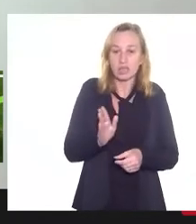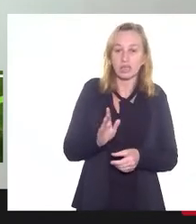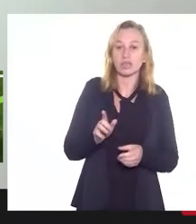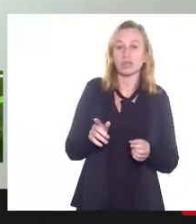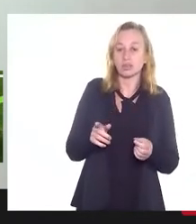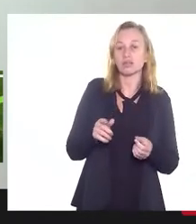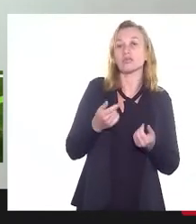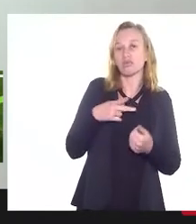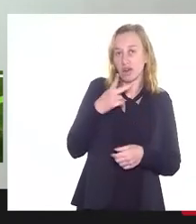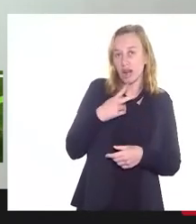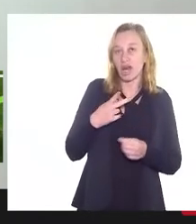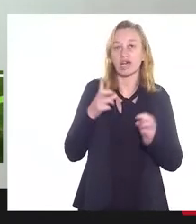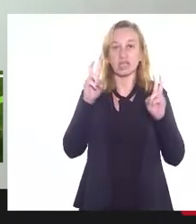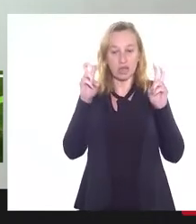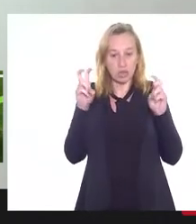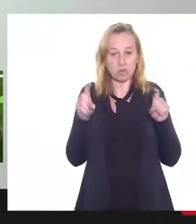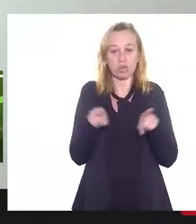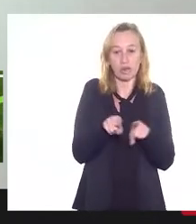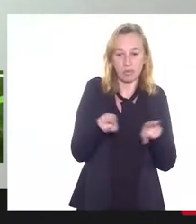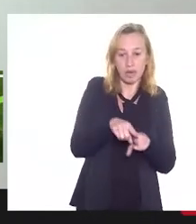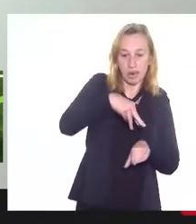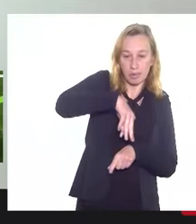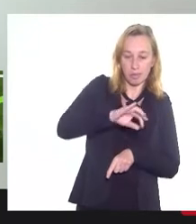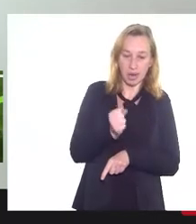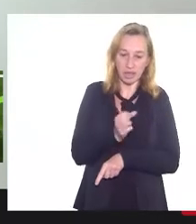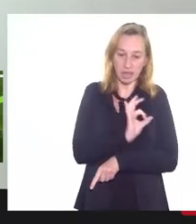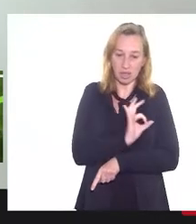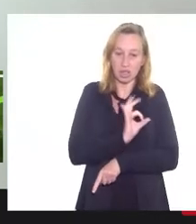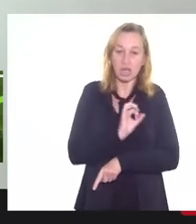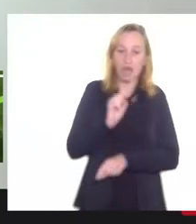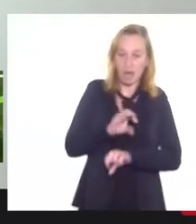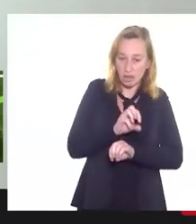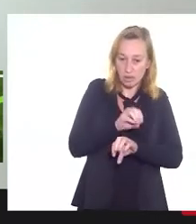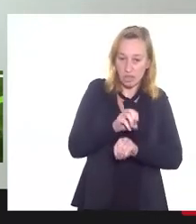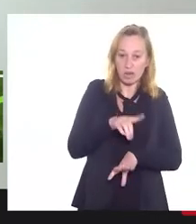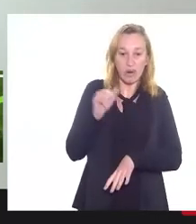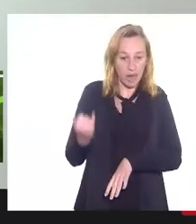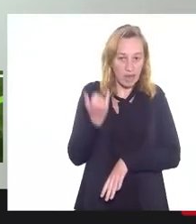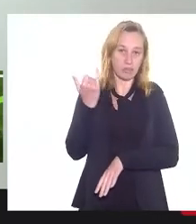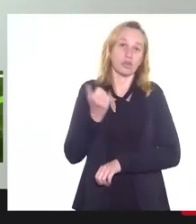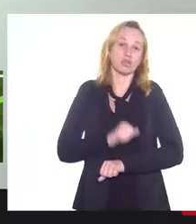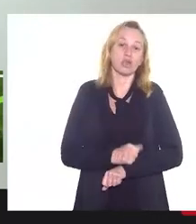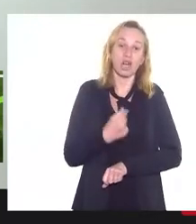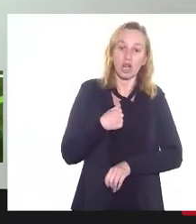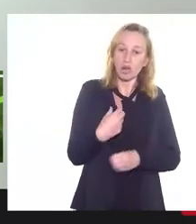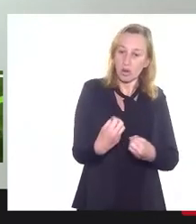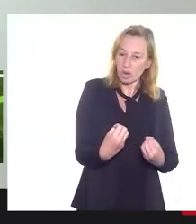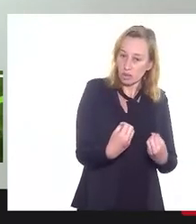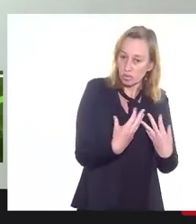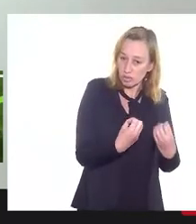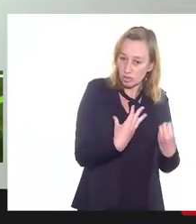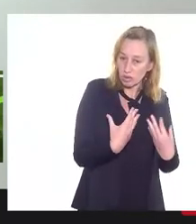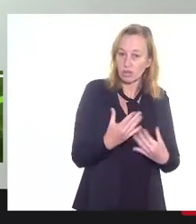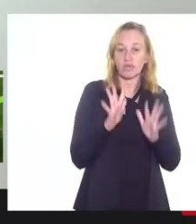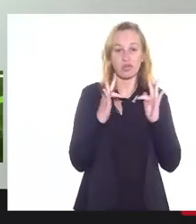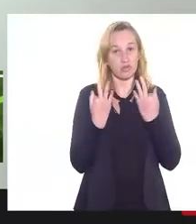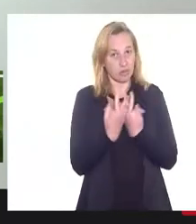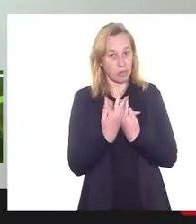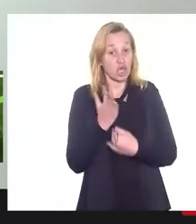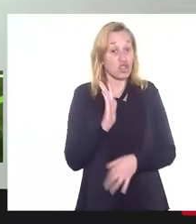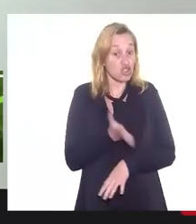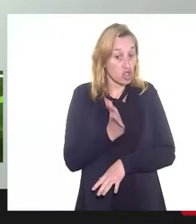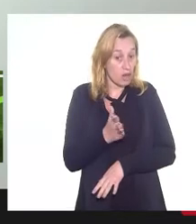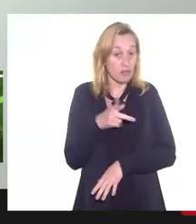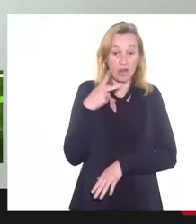bater nessa tecla, deputada Marta Rocha. A educação é muito importante. Eu recebi a educação na minha família. Já trouxe